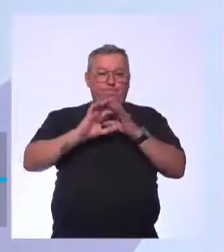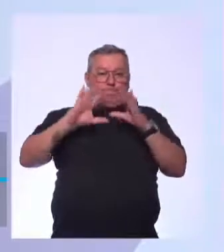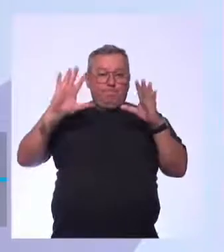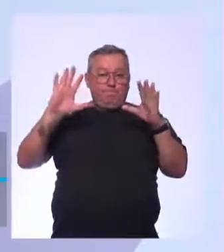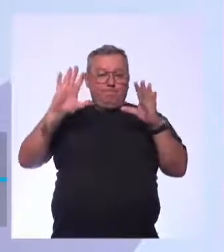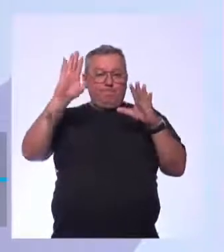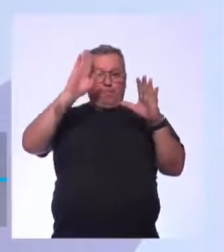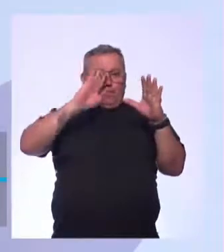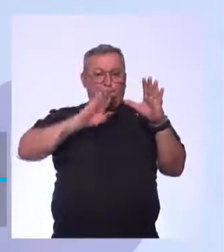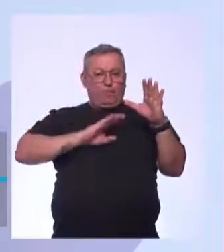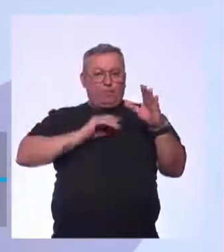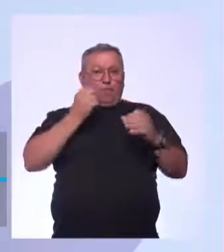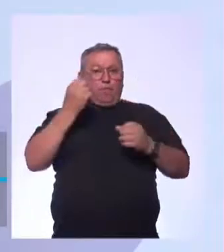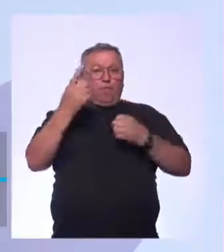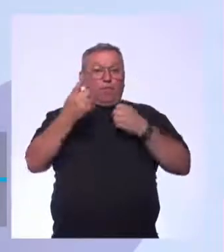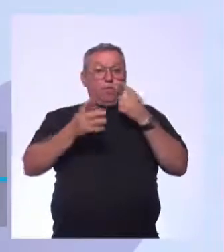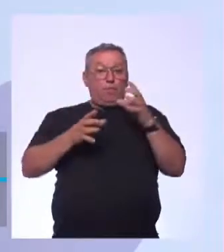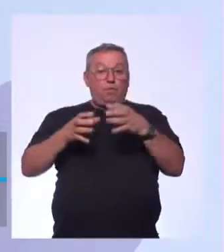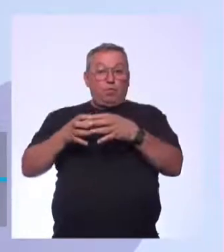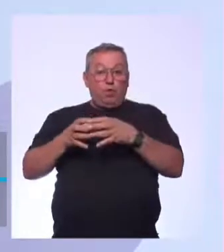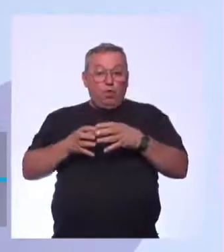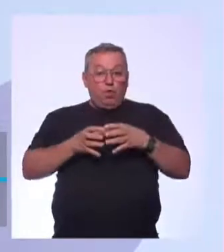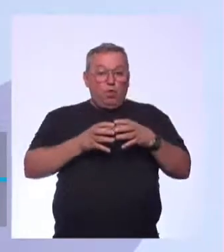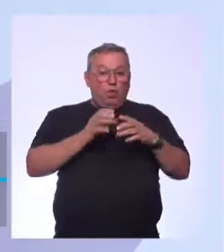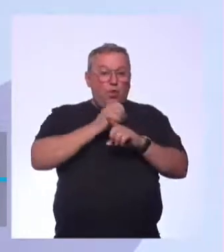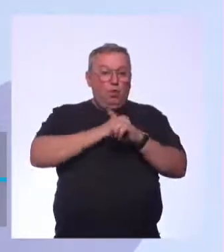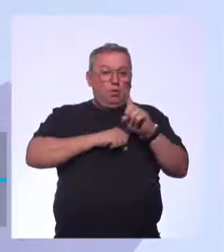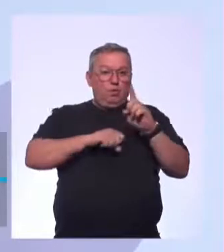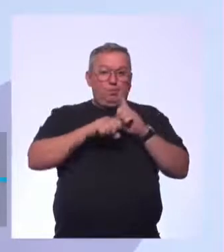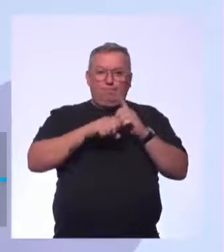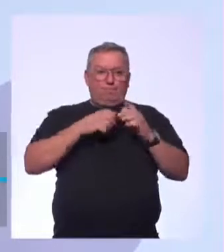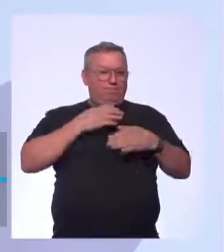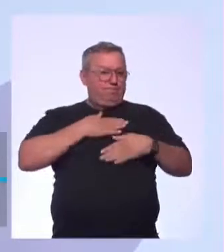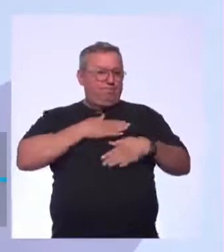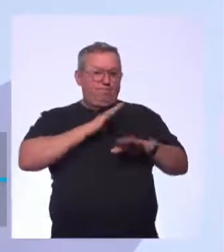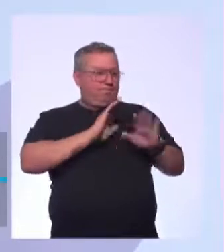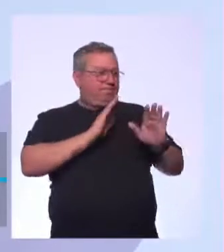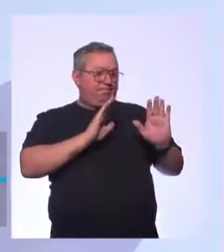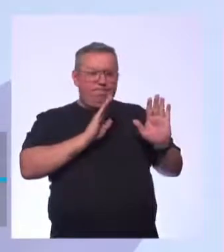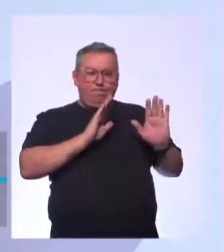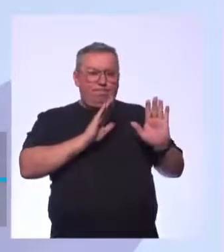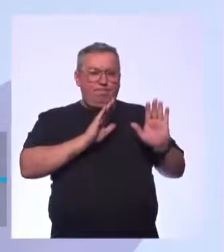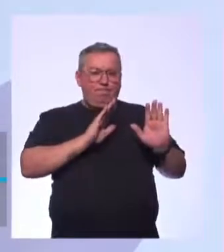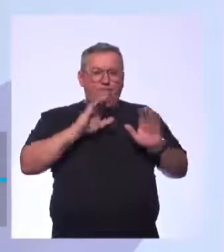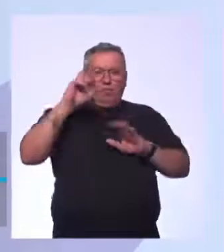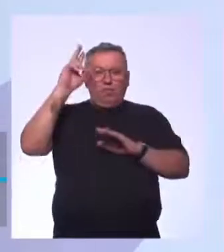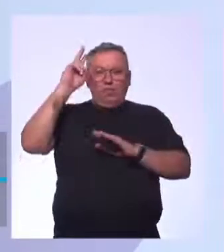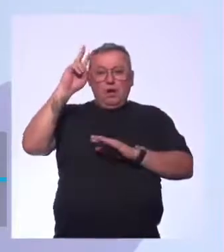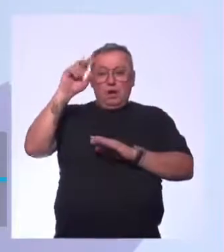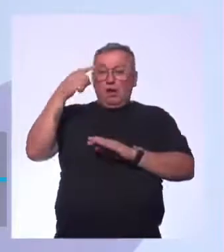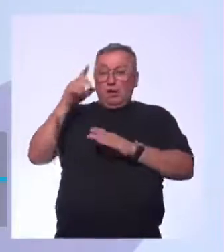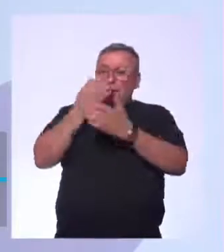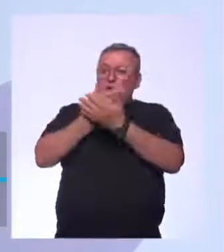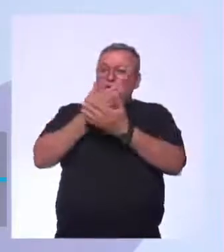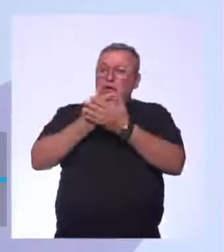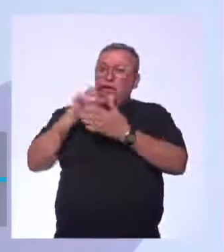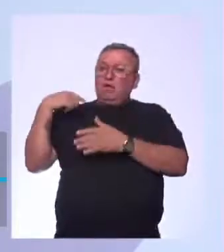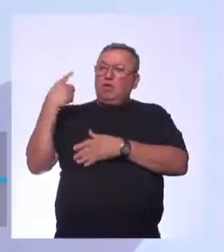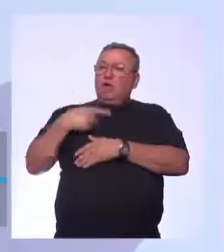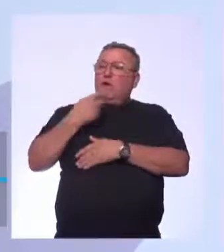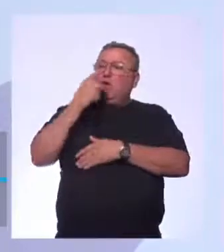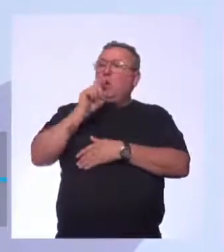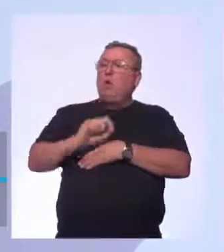independência, alguns grupos sociais não ficaram satisfeitos. Aí vocês lembram que nas últimas aulas nós falamos